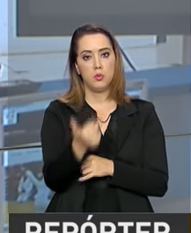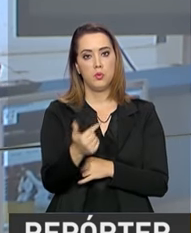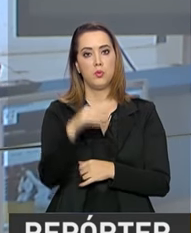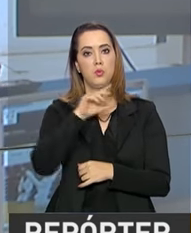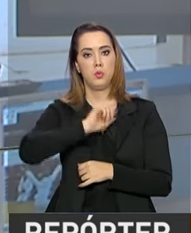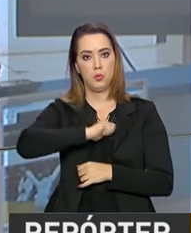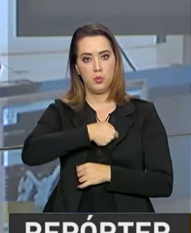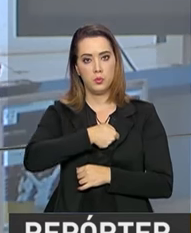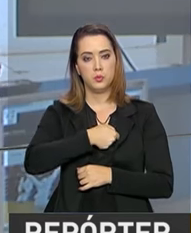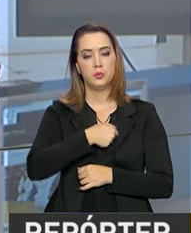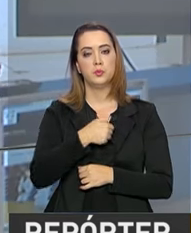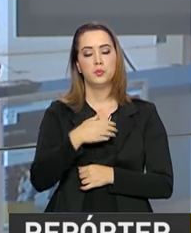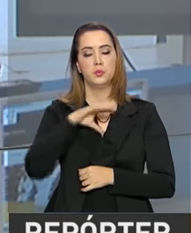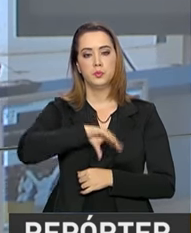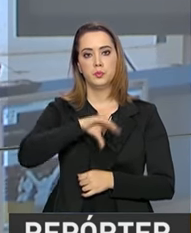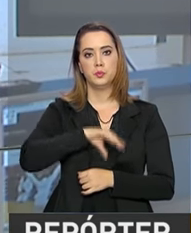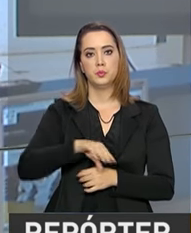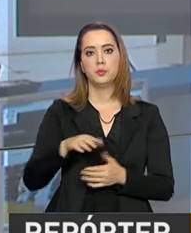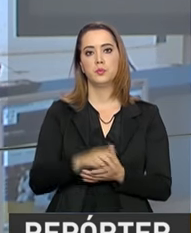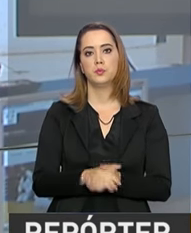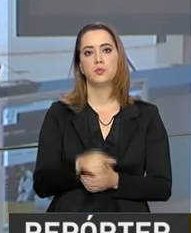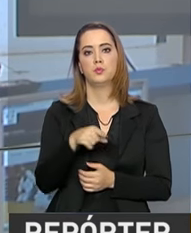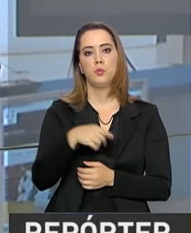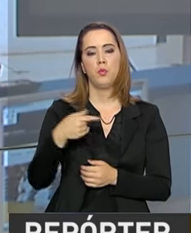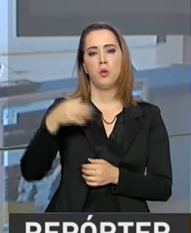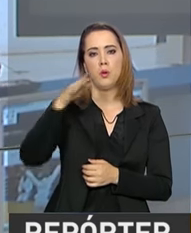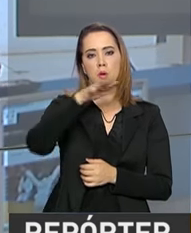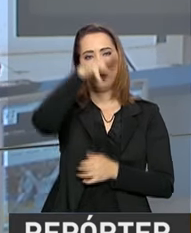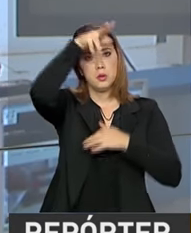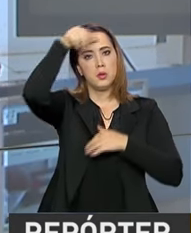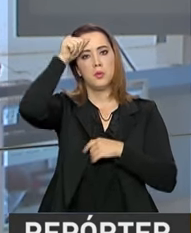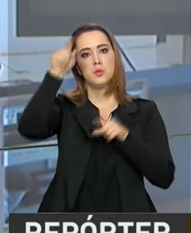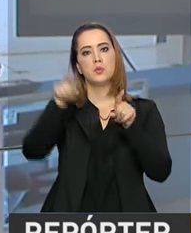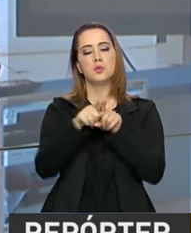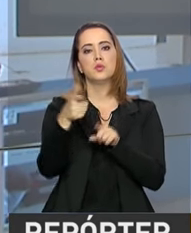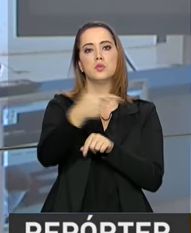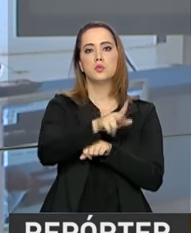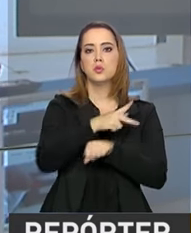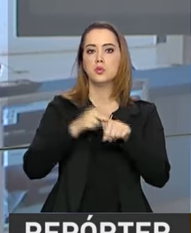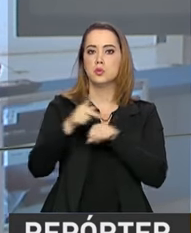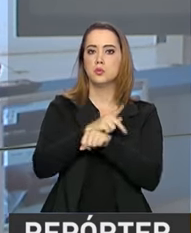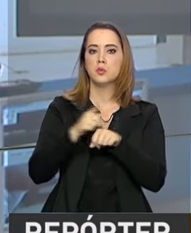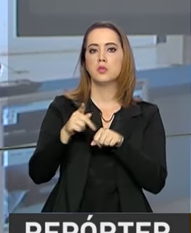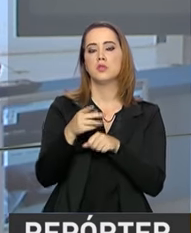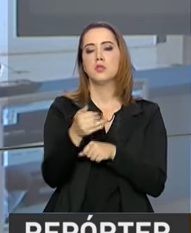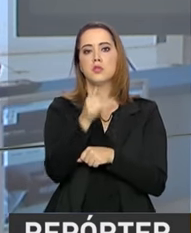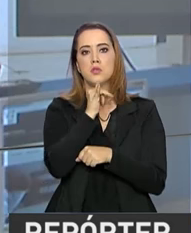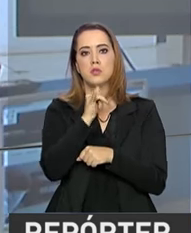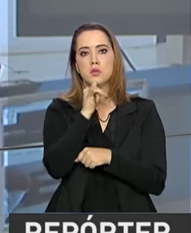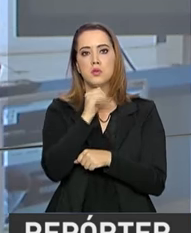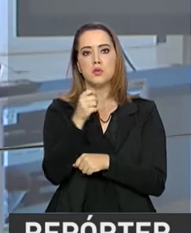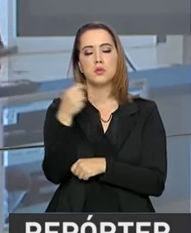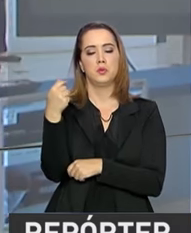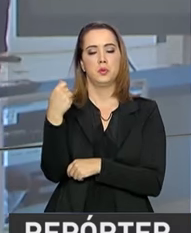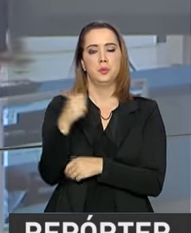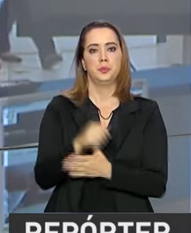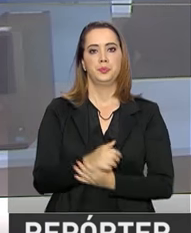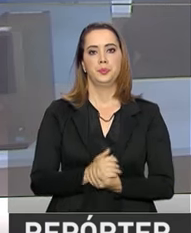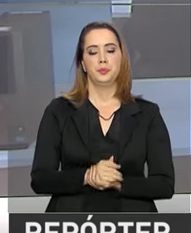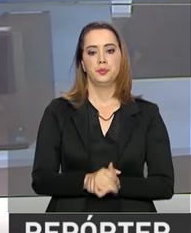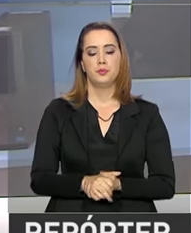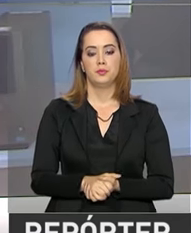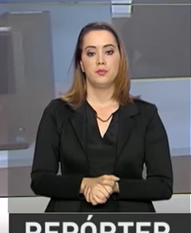para alcançar produtores da amazônia de outros países como os do peru olívia colômbia e venezuela